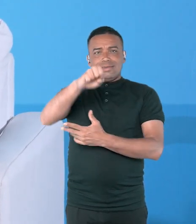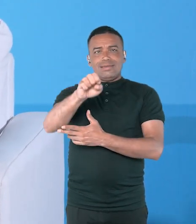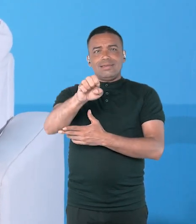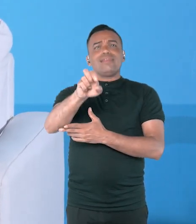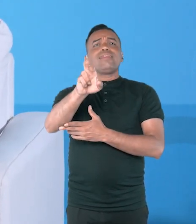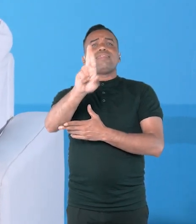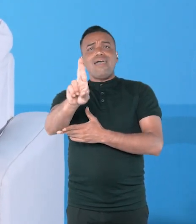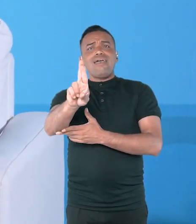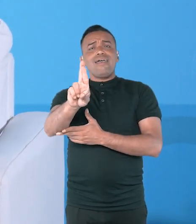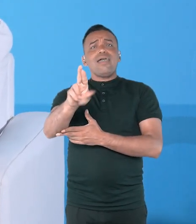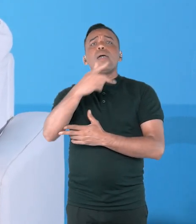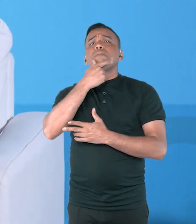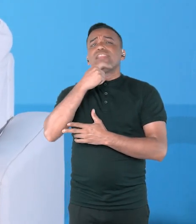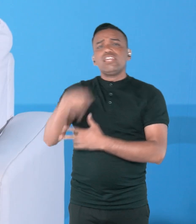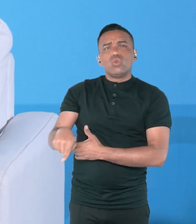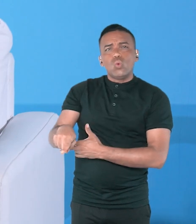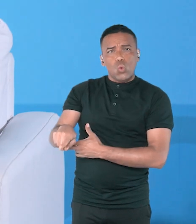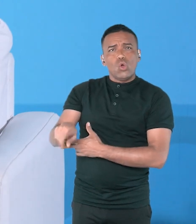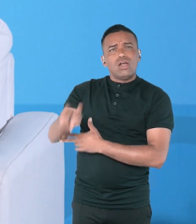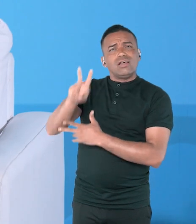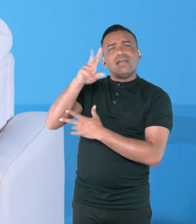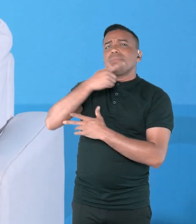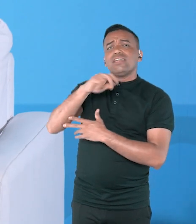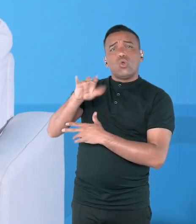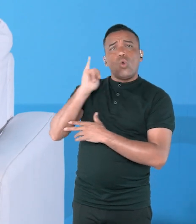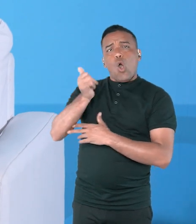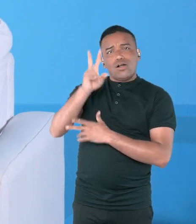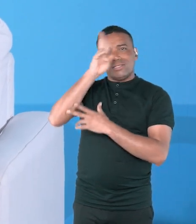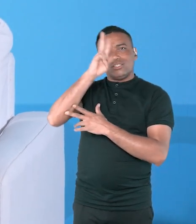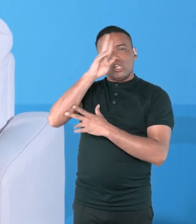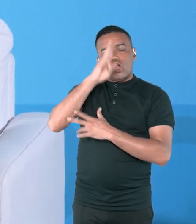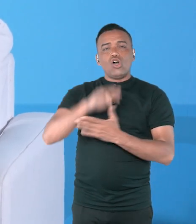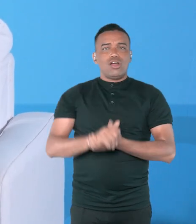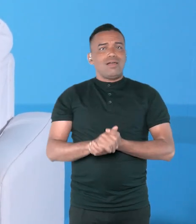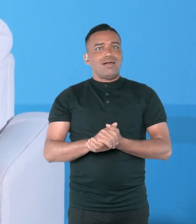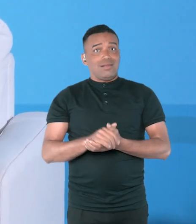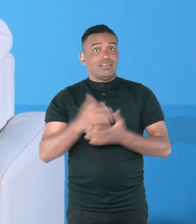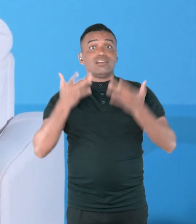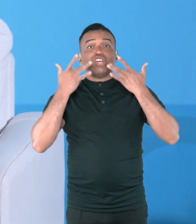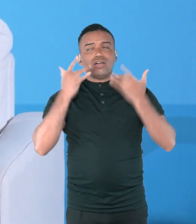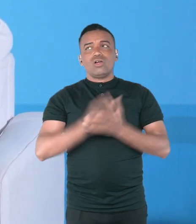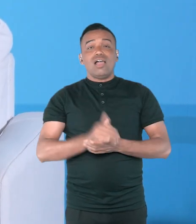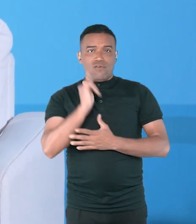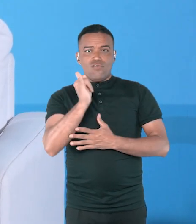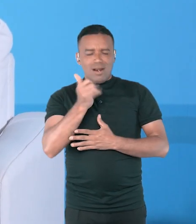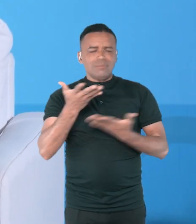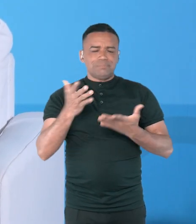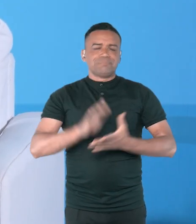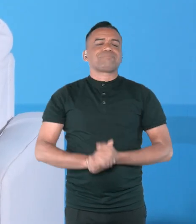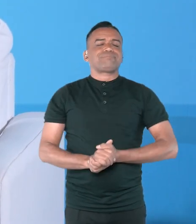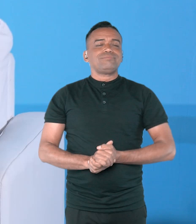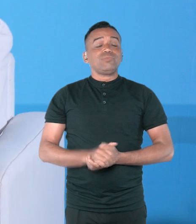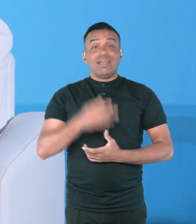a história uma hora da peça, o Wagner, ele escrevia na carta dele assim, vamos falar isso, né, já que eu vou falar do